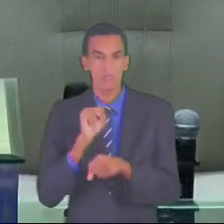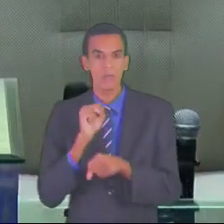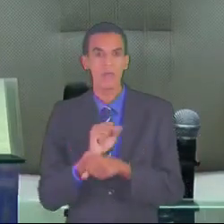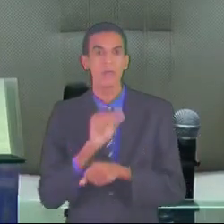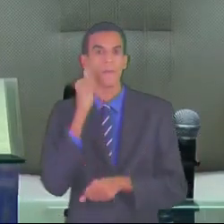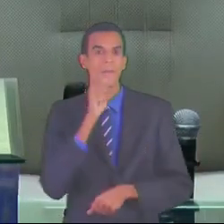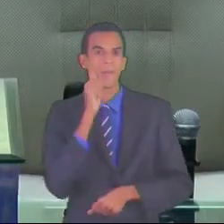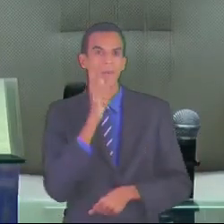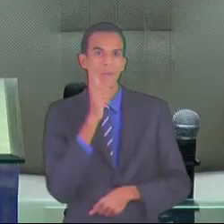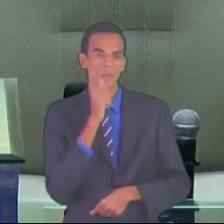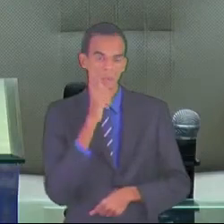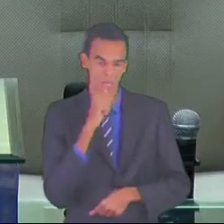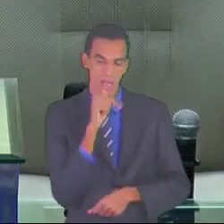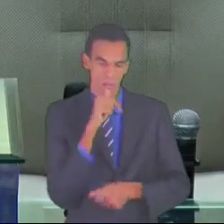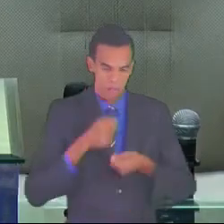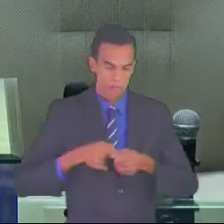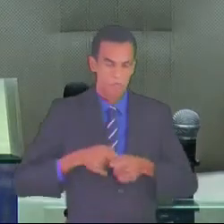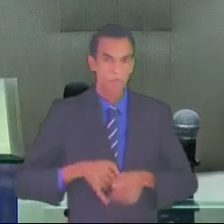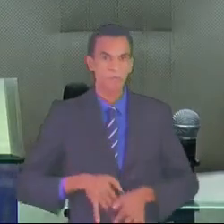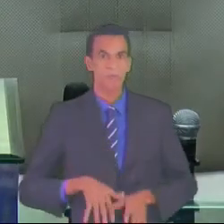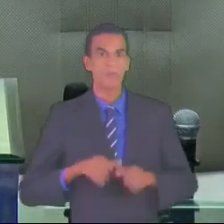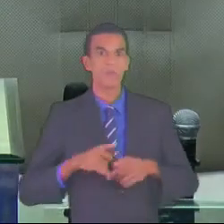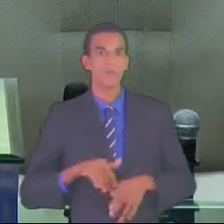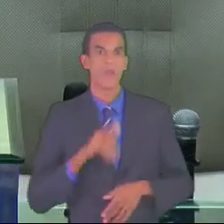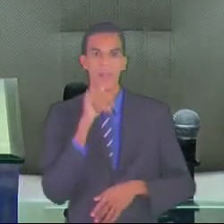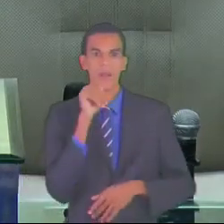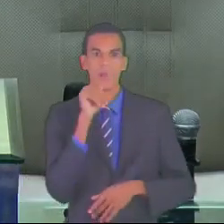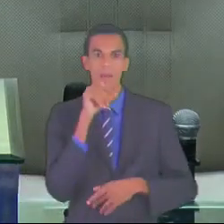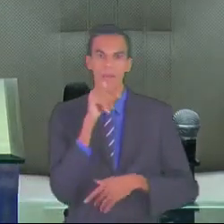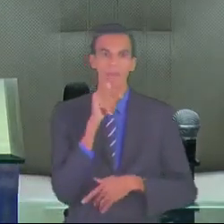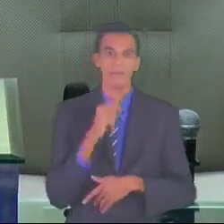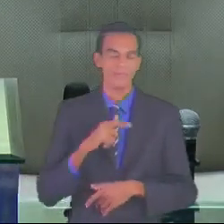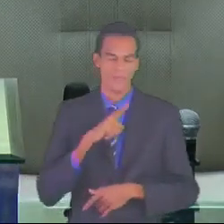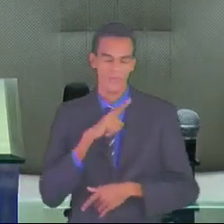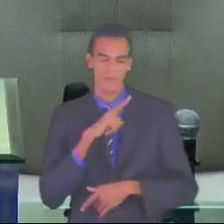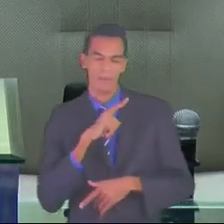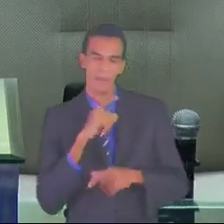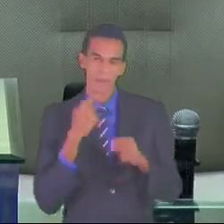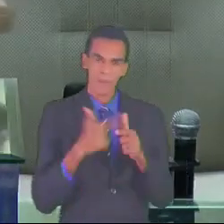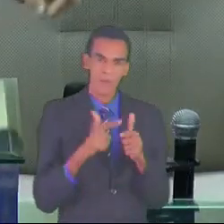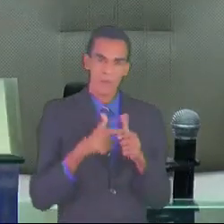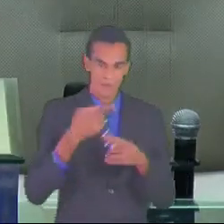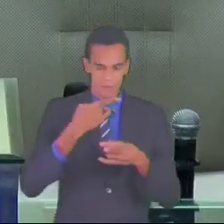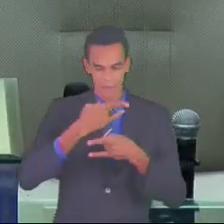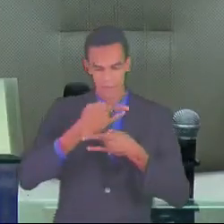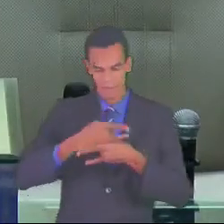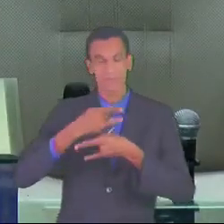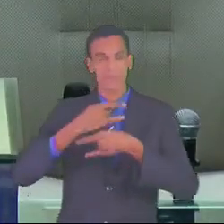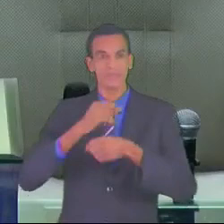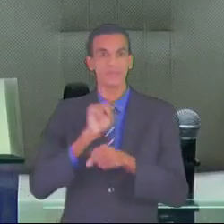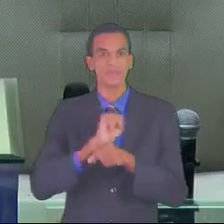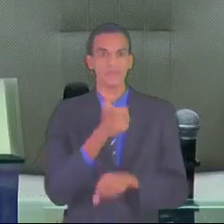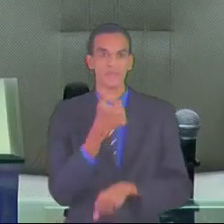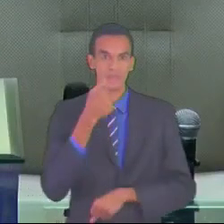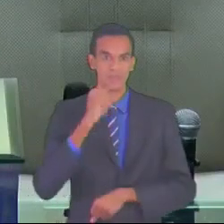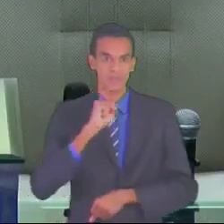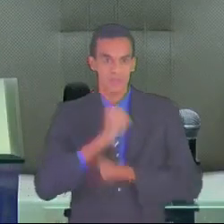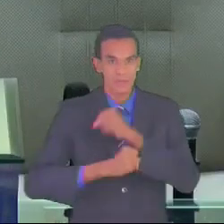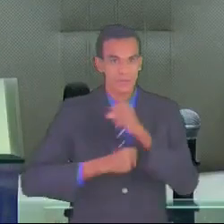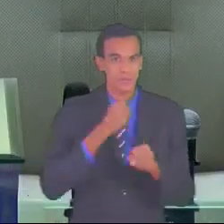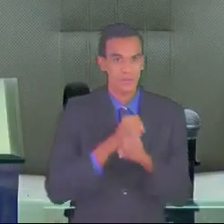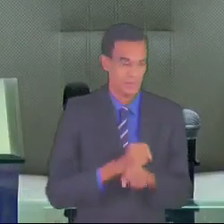esperou 12 anos. A mulher encurvada lá na sinagoga esperou 18 anos. Este homem está esperando